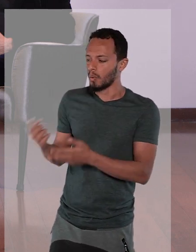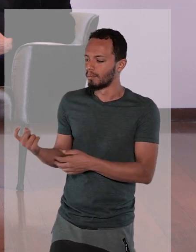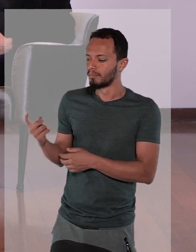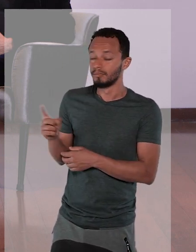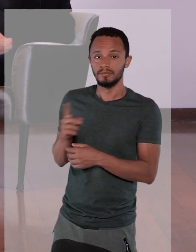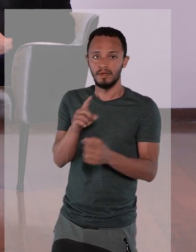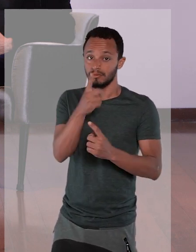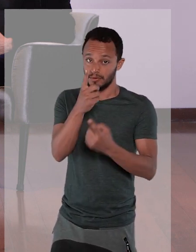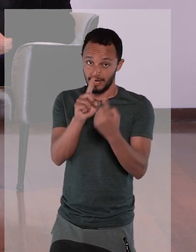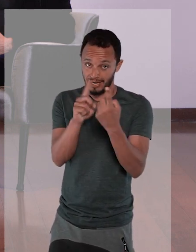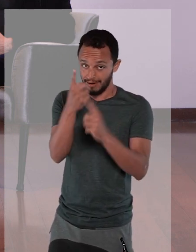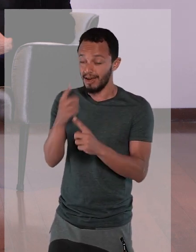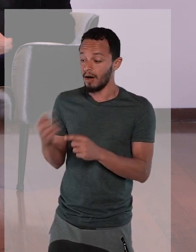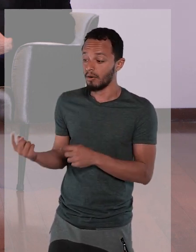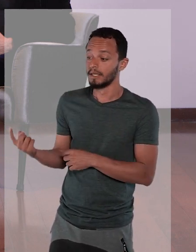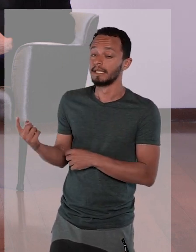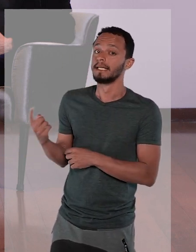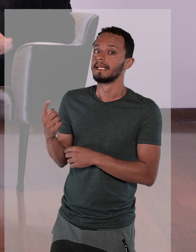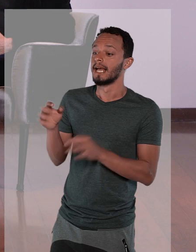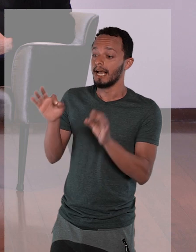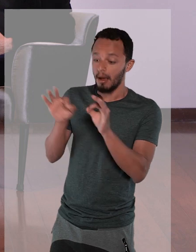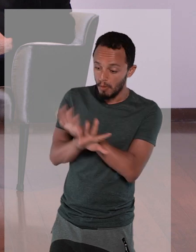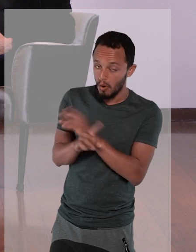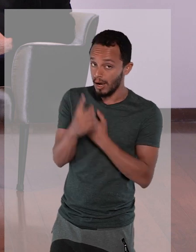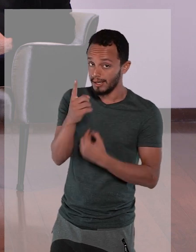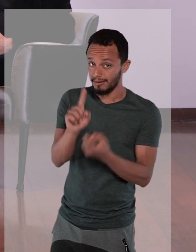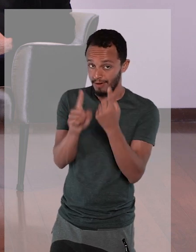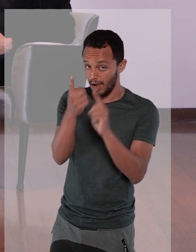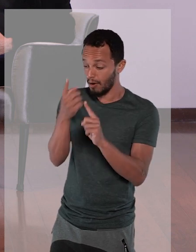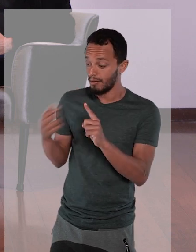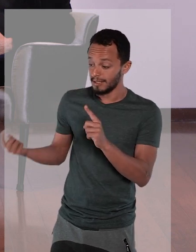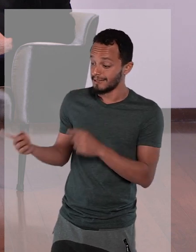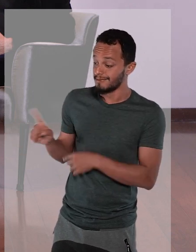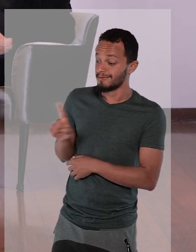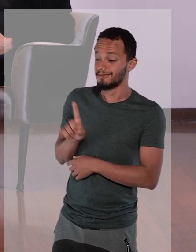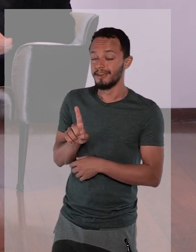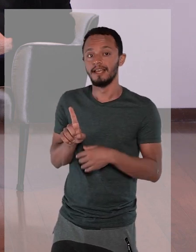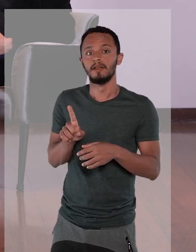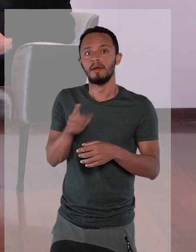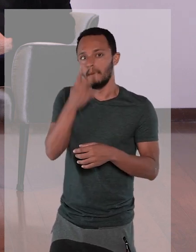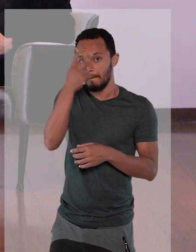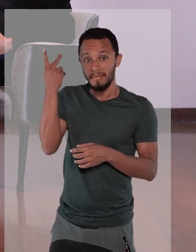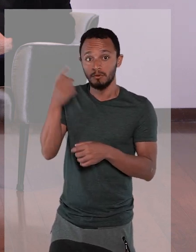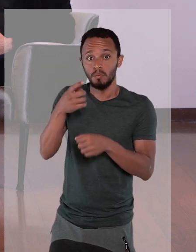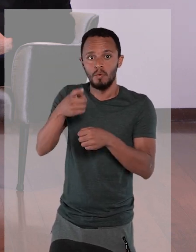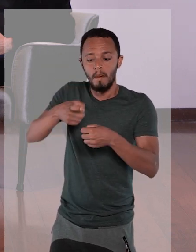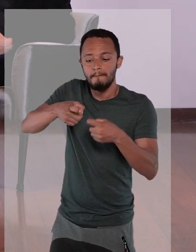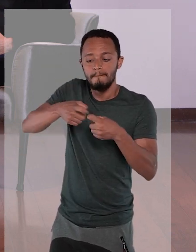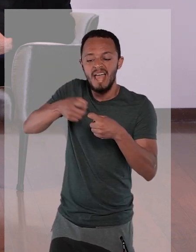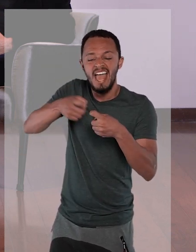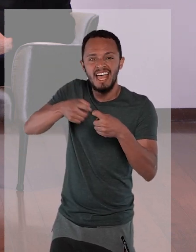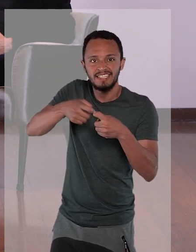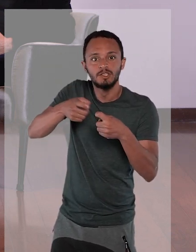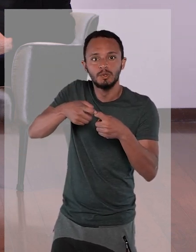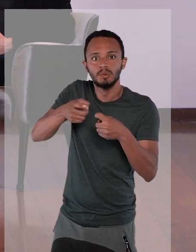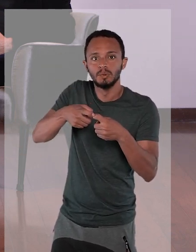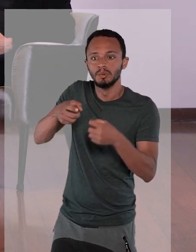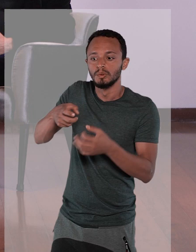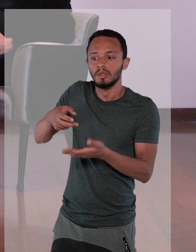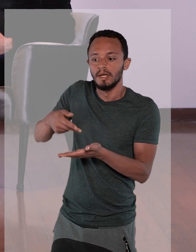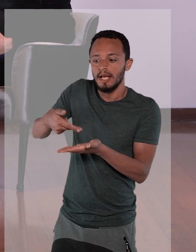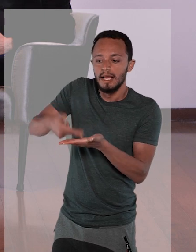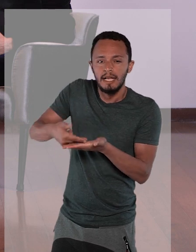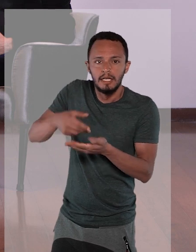Carnaval. E eu estava em Brasília, e foi um momento muito importante, muito, assim, nós nunca